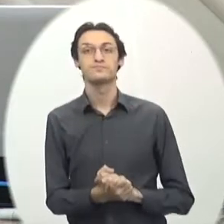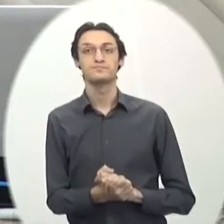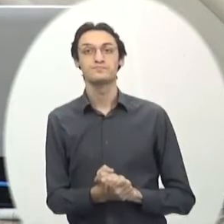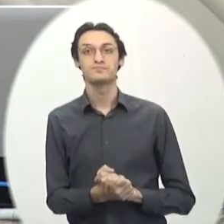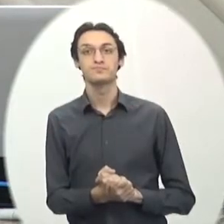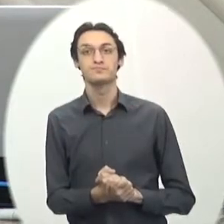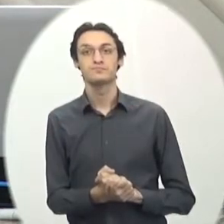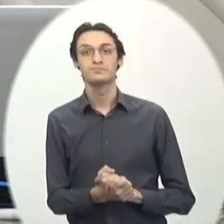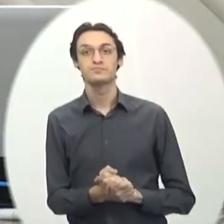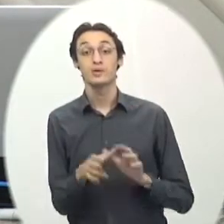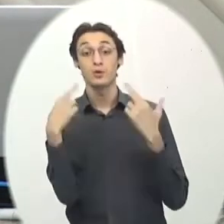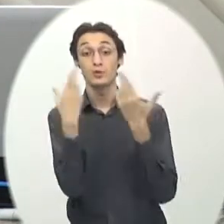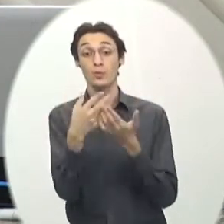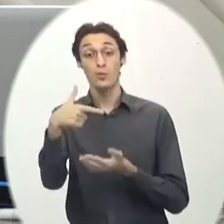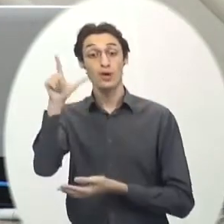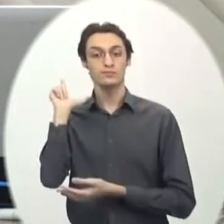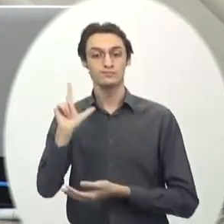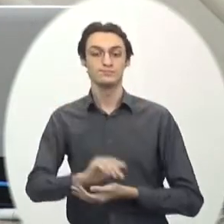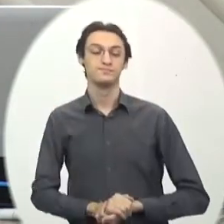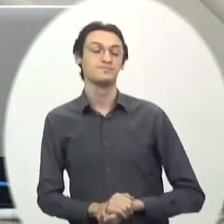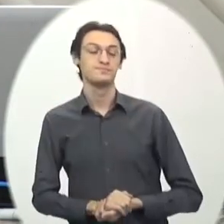Anterior.